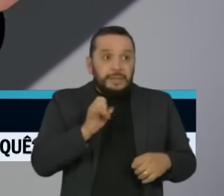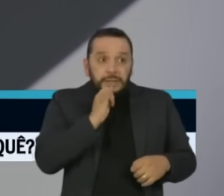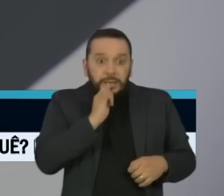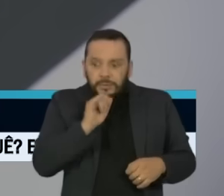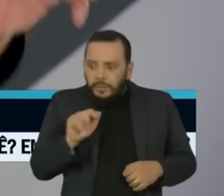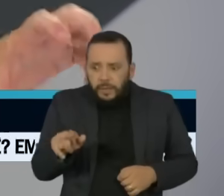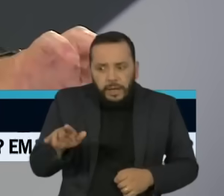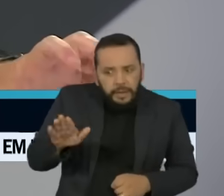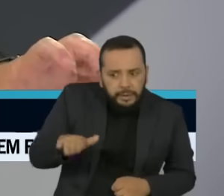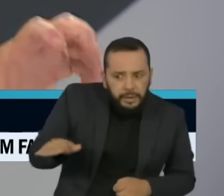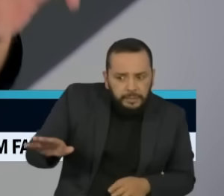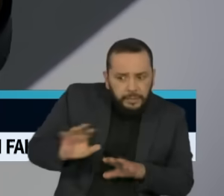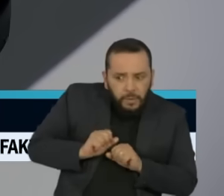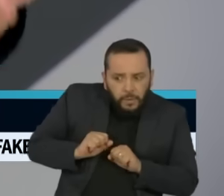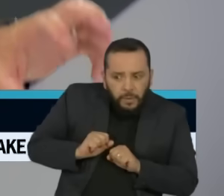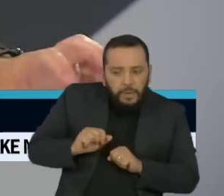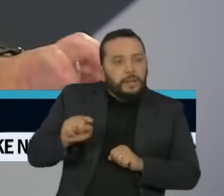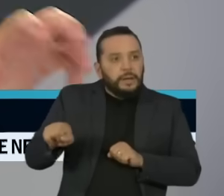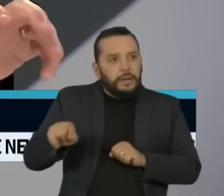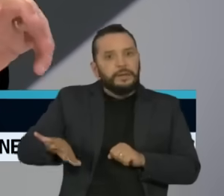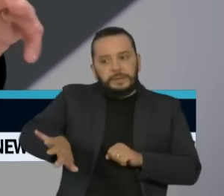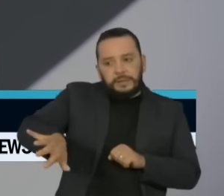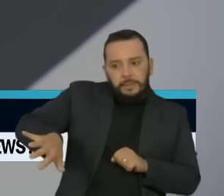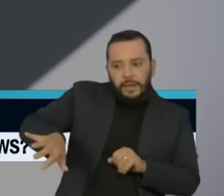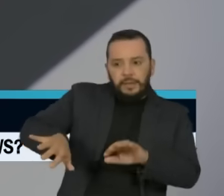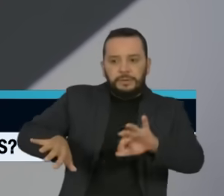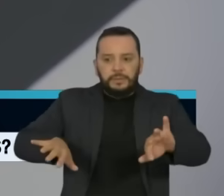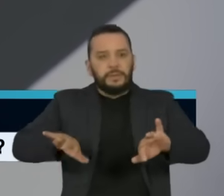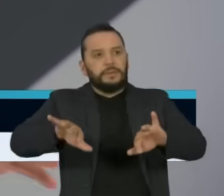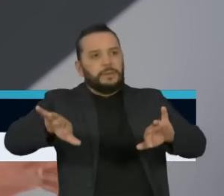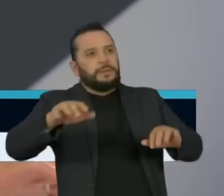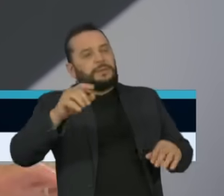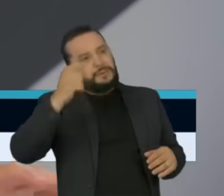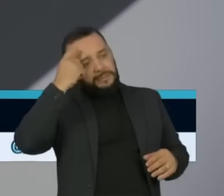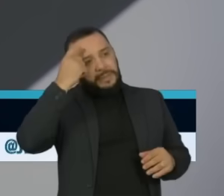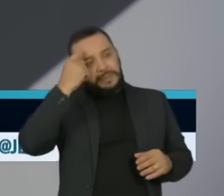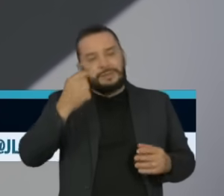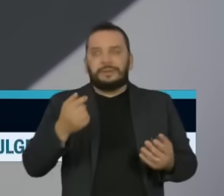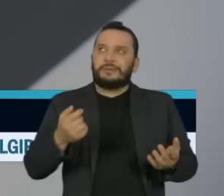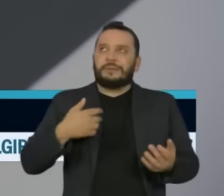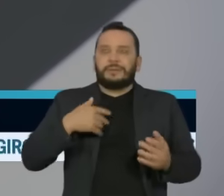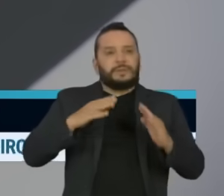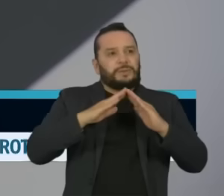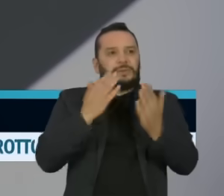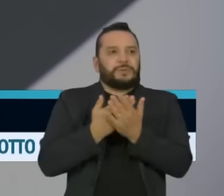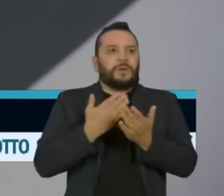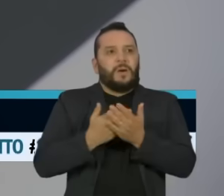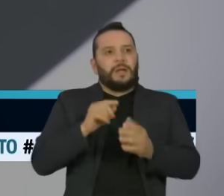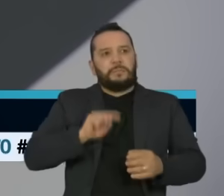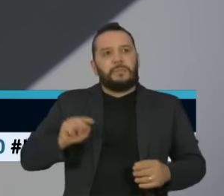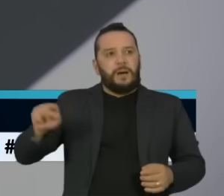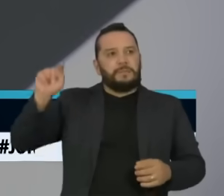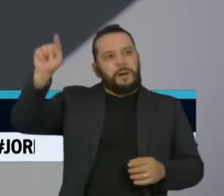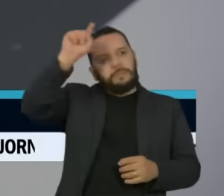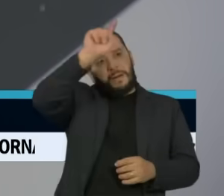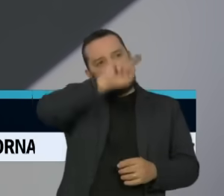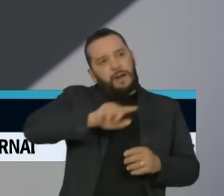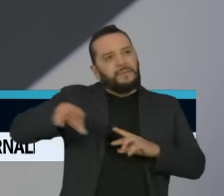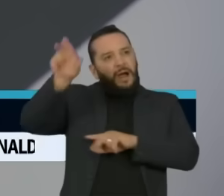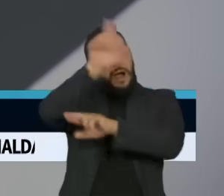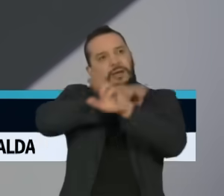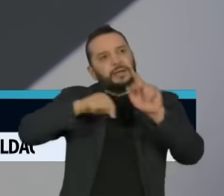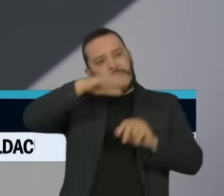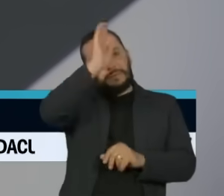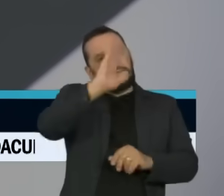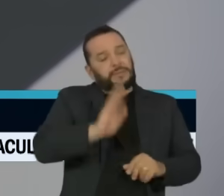em algum lugar, essa região vai parar. Mas você imagina, com o número de escolas no Brasil, o esforço que tem que ser feito. Esse é o desafio que caiu no